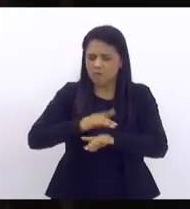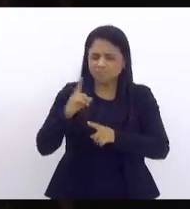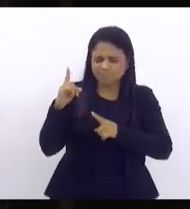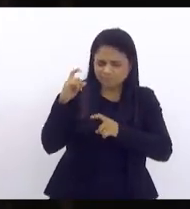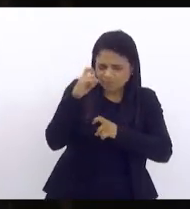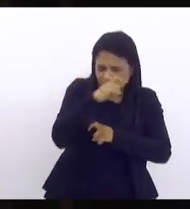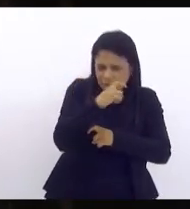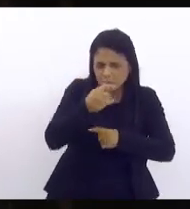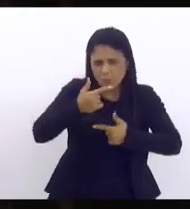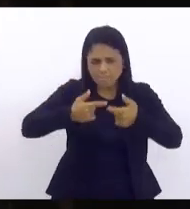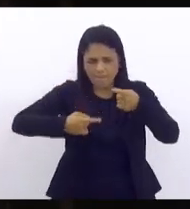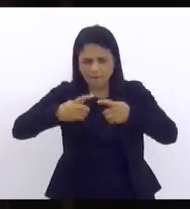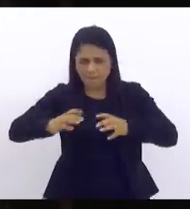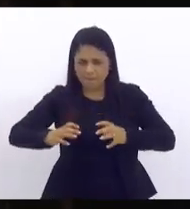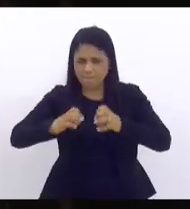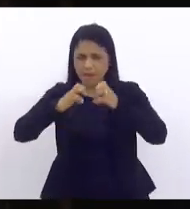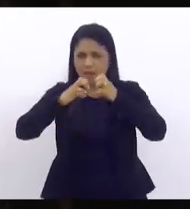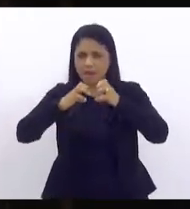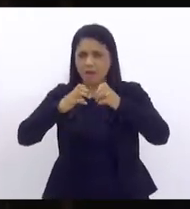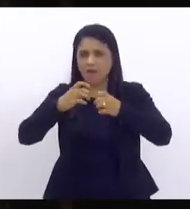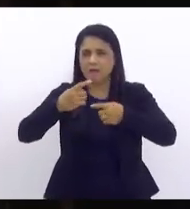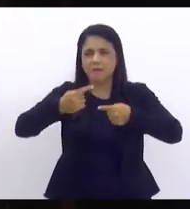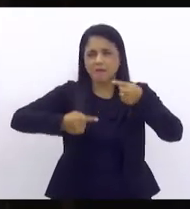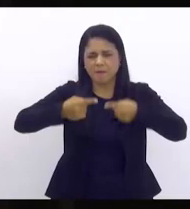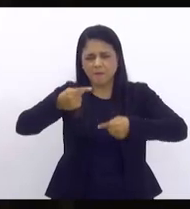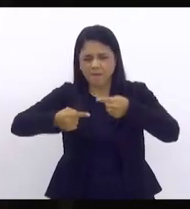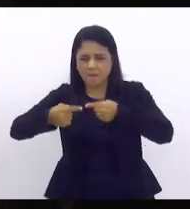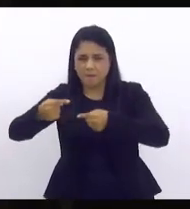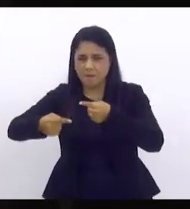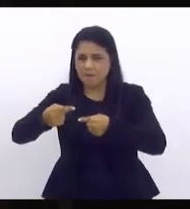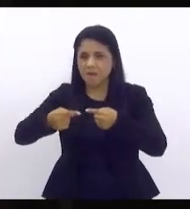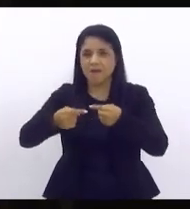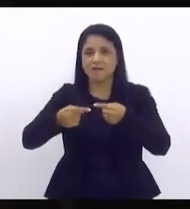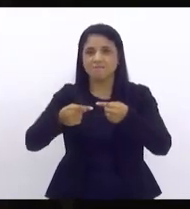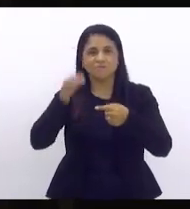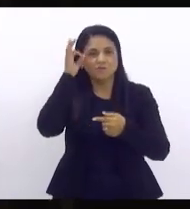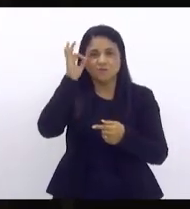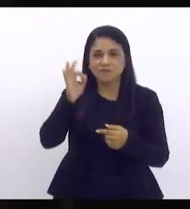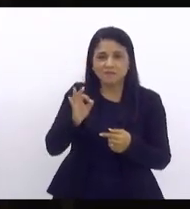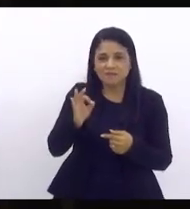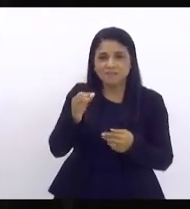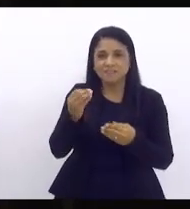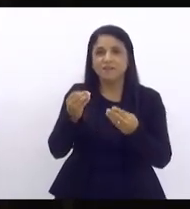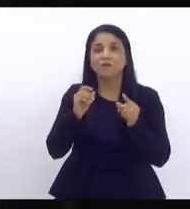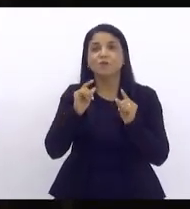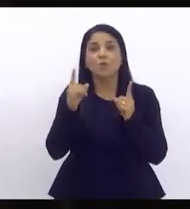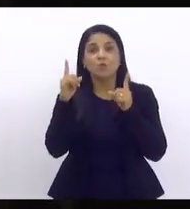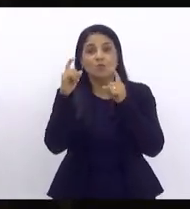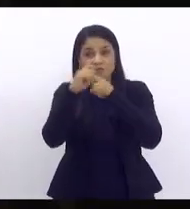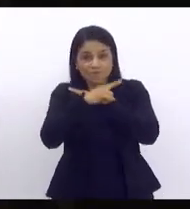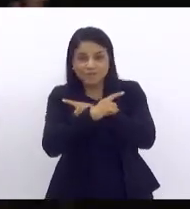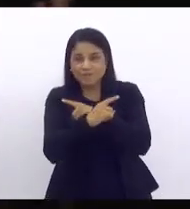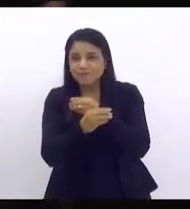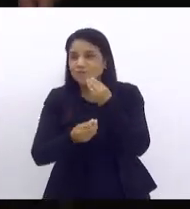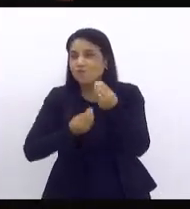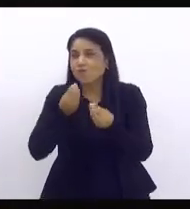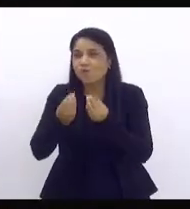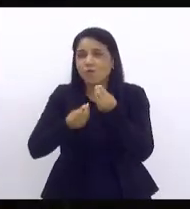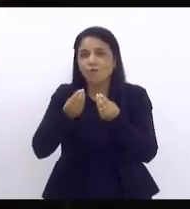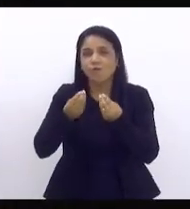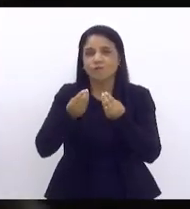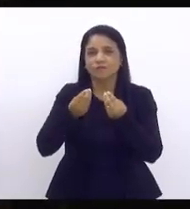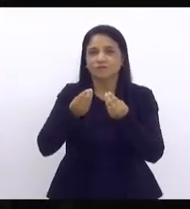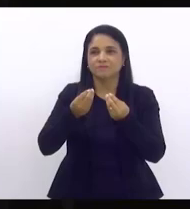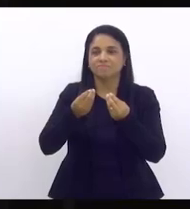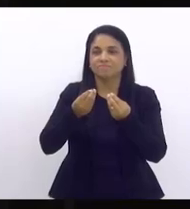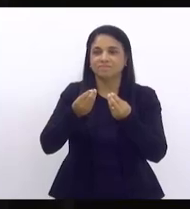de discussão, de briga, de desentendimento. Isso era quase que todas as noites.